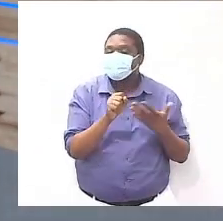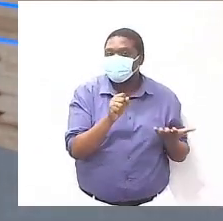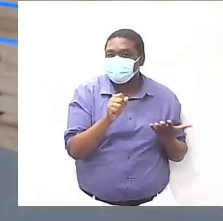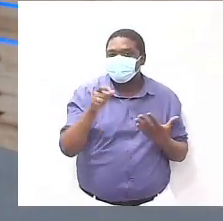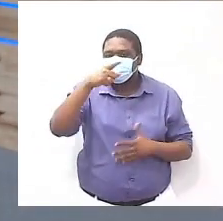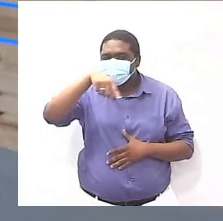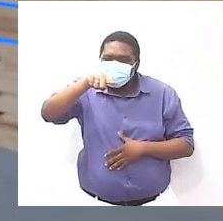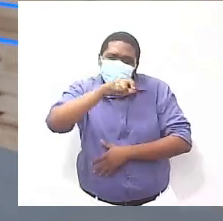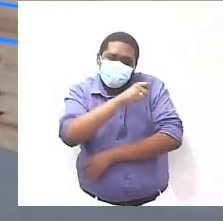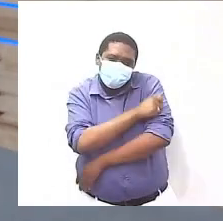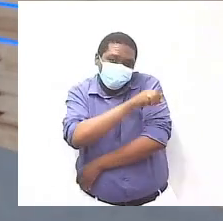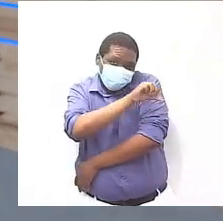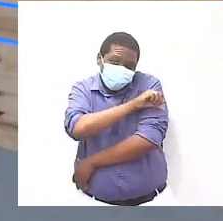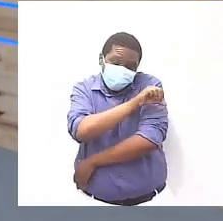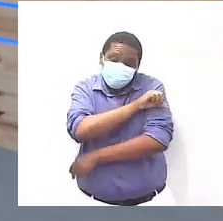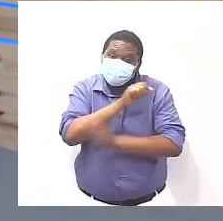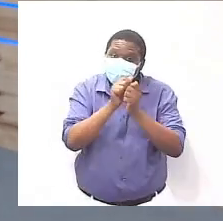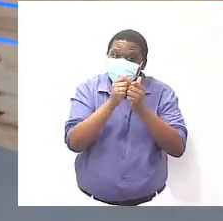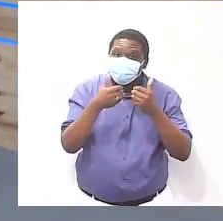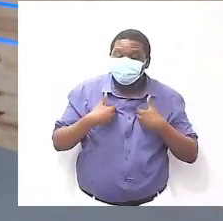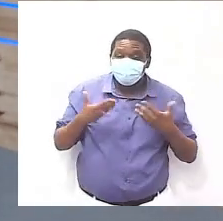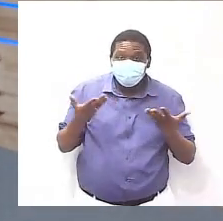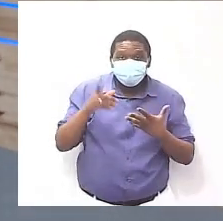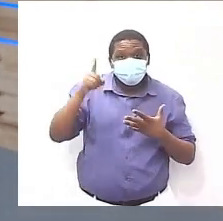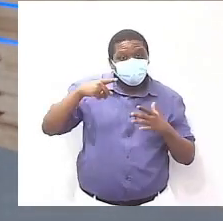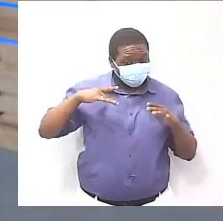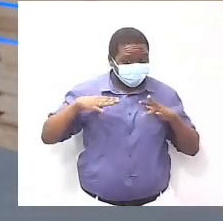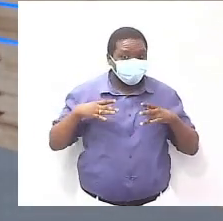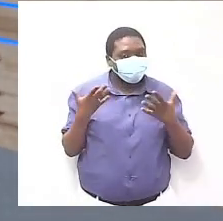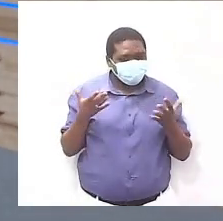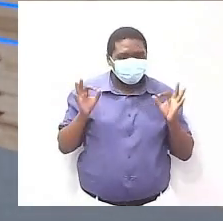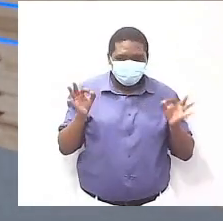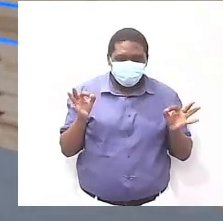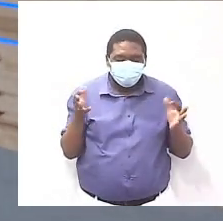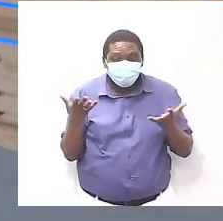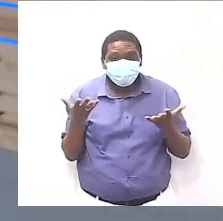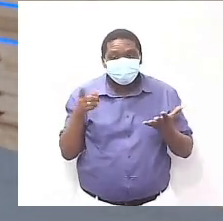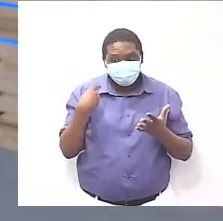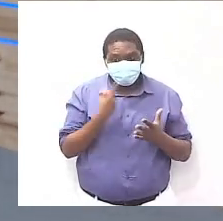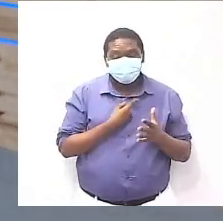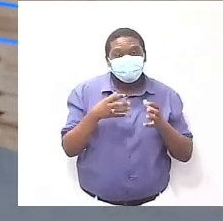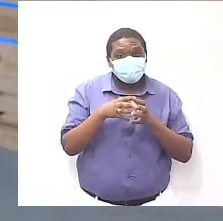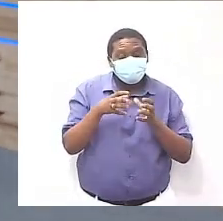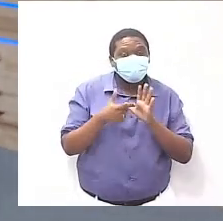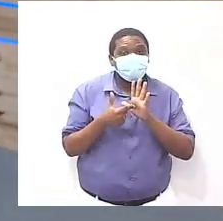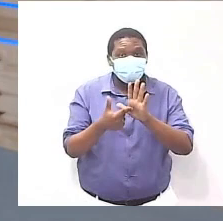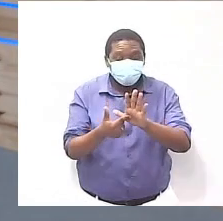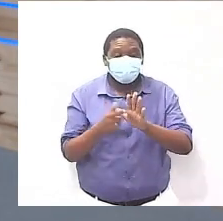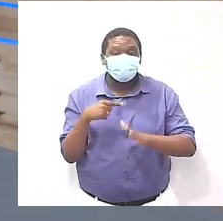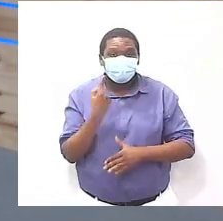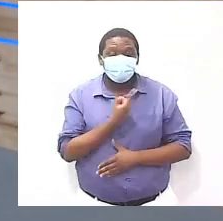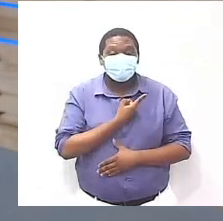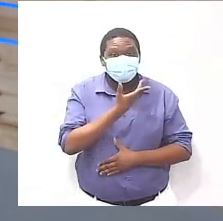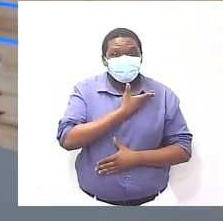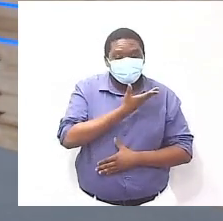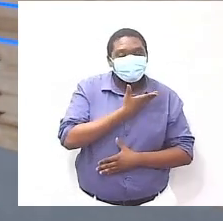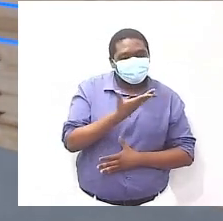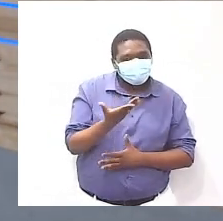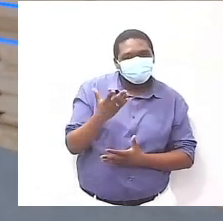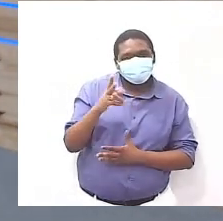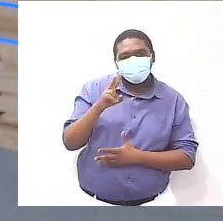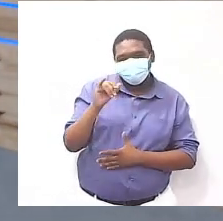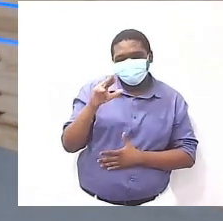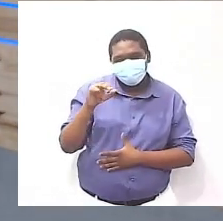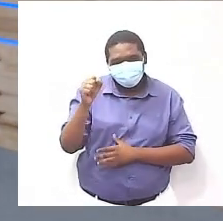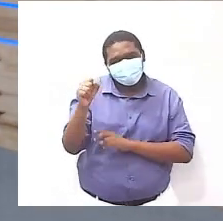Você do nono ano vai estar comigo. É feriadão, tem isso não, tá? Vou apresentar a nossa equipe. O nosso grande Vinícius está aí no